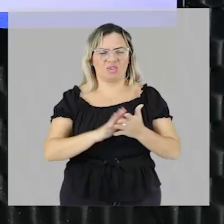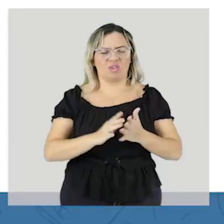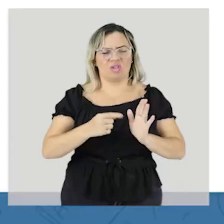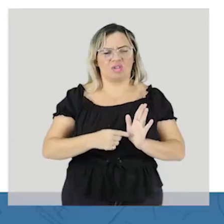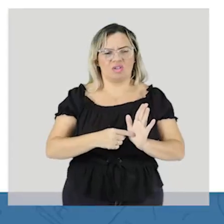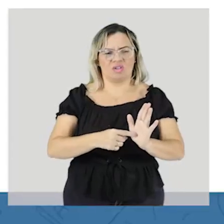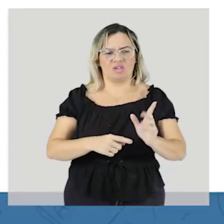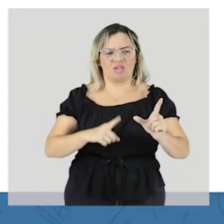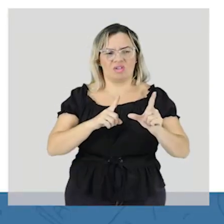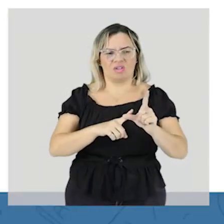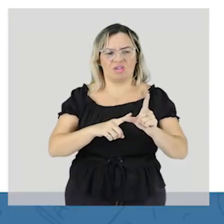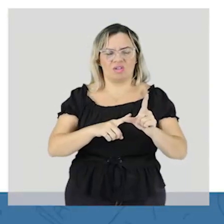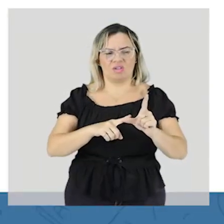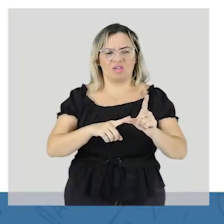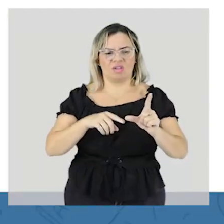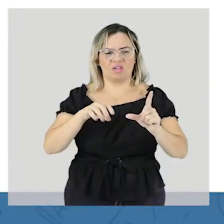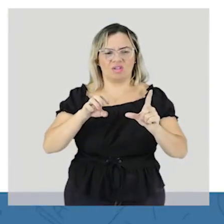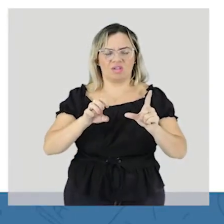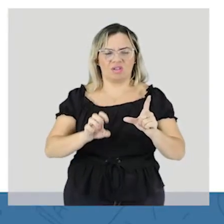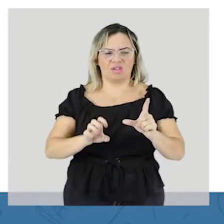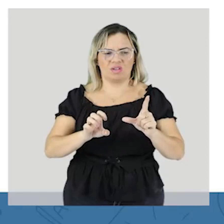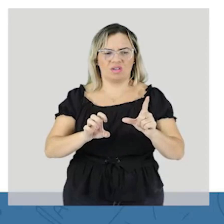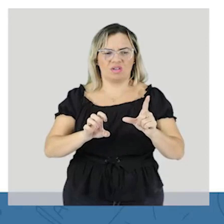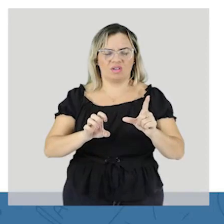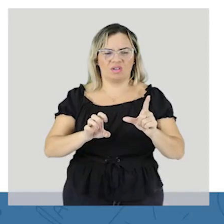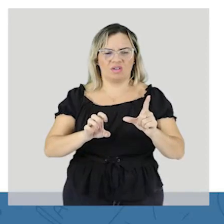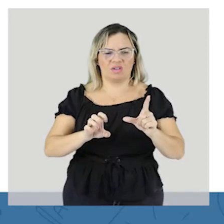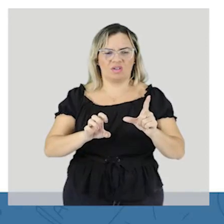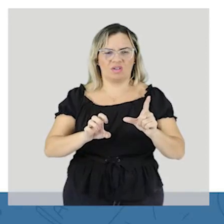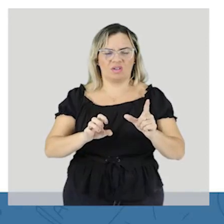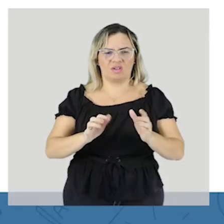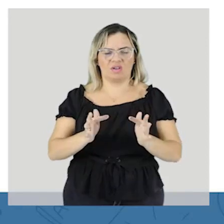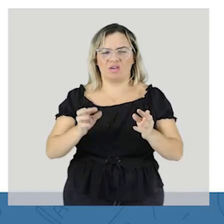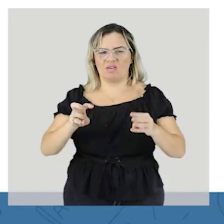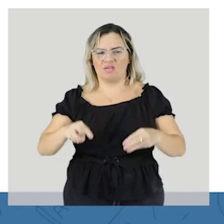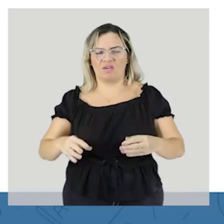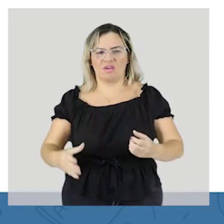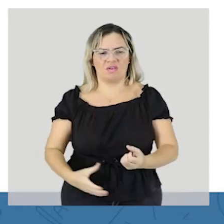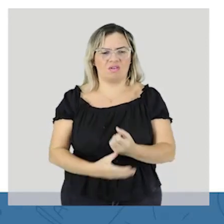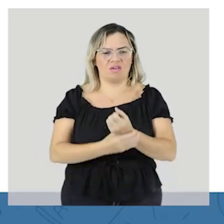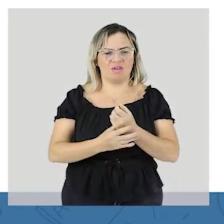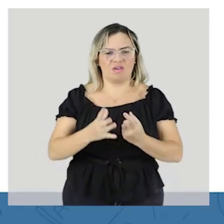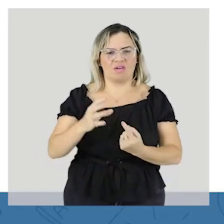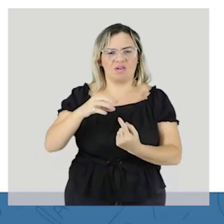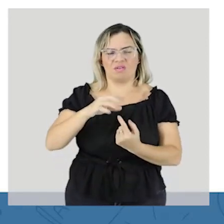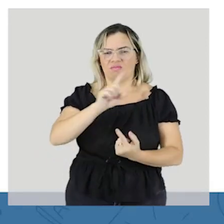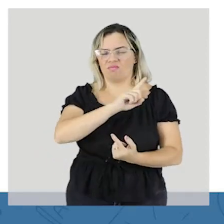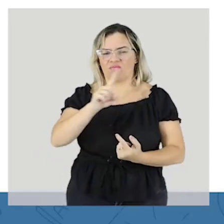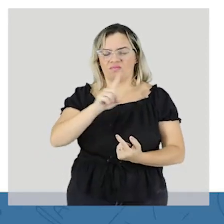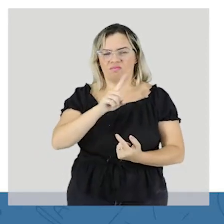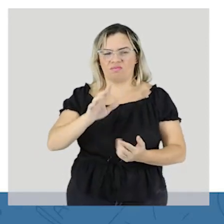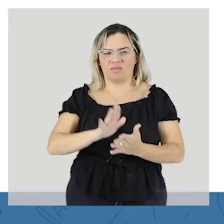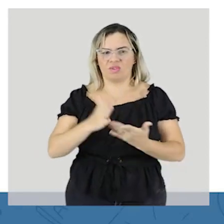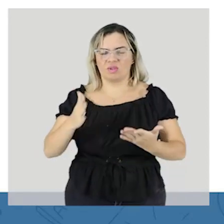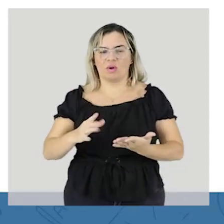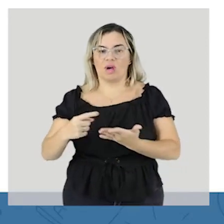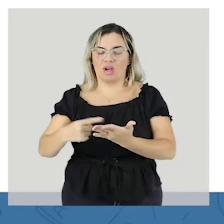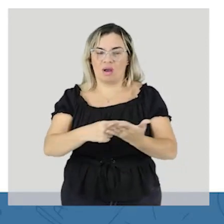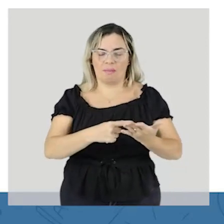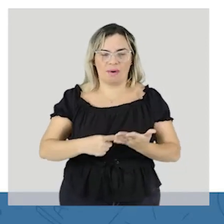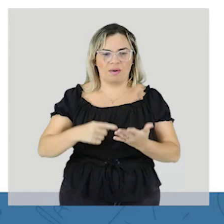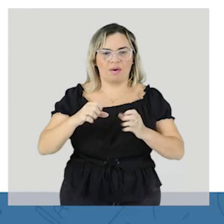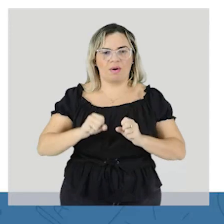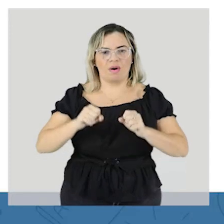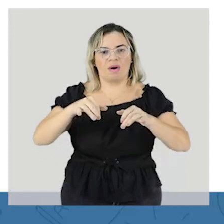Conjuração Baiana, nem na Mineira, e nem acabar com o absolutismo monárquico também não se discute. Se fala em acabar com o pacto colonial,